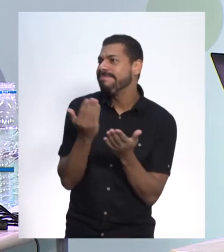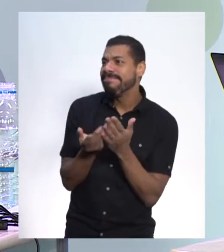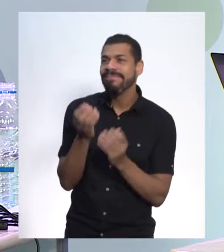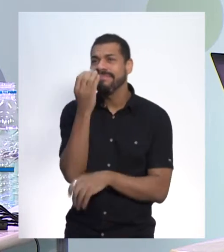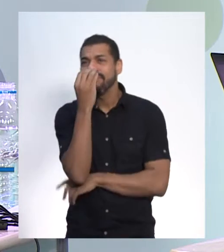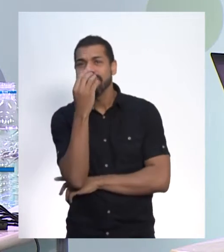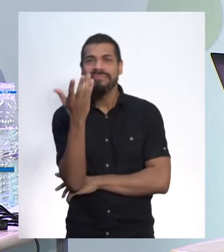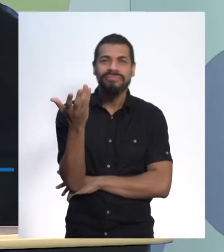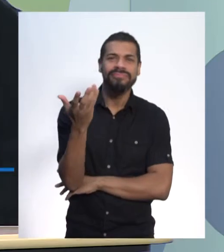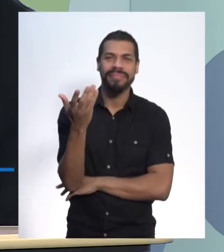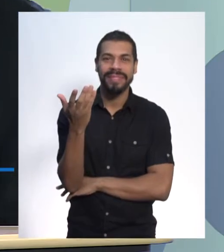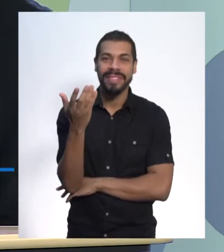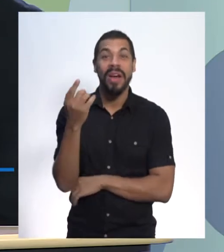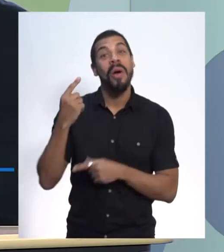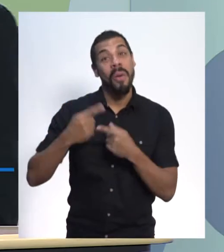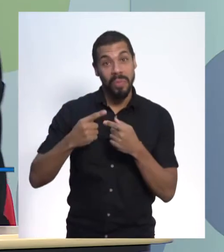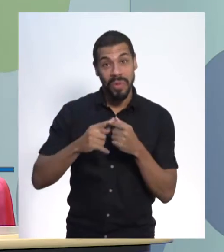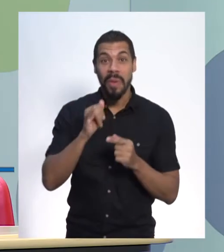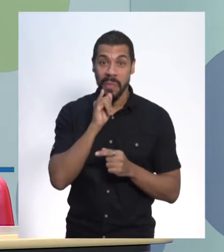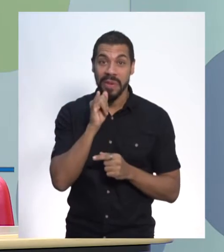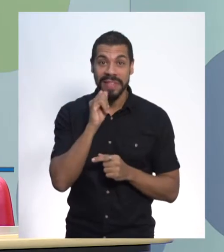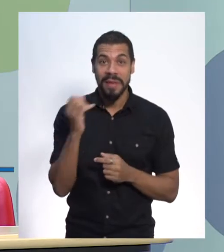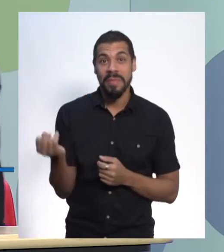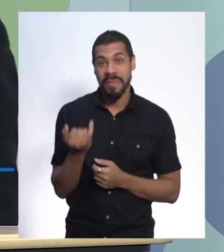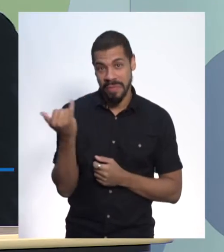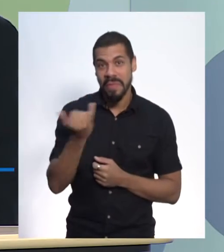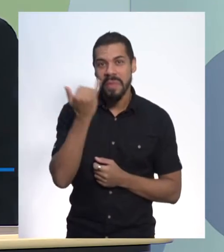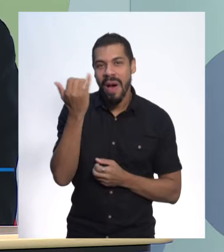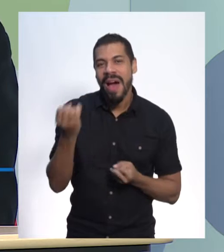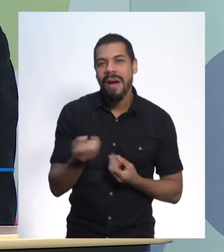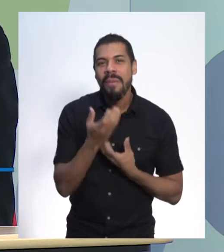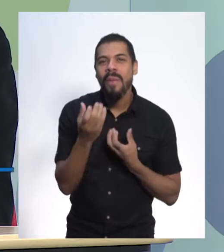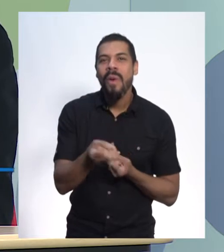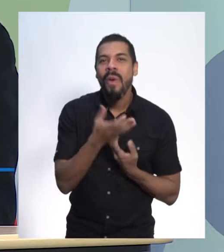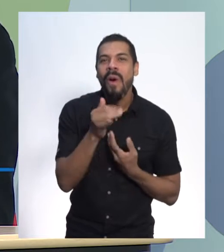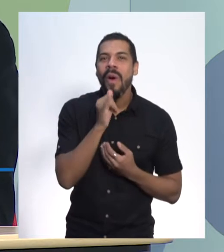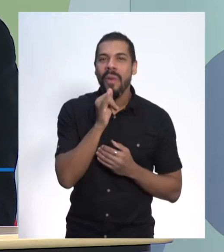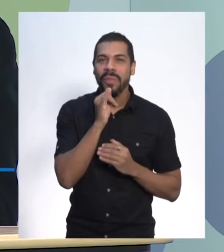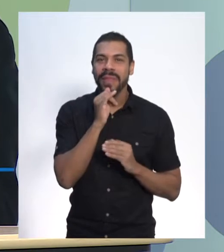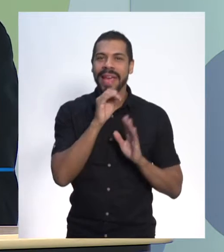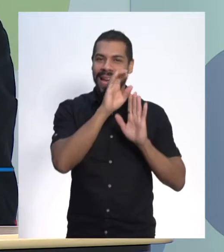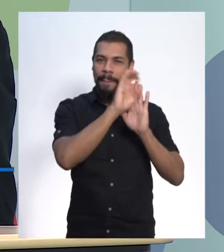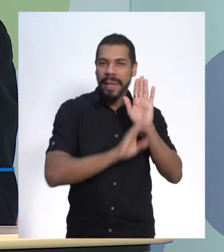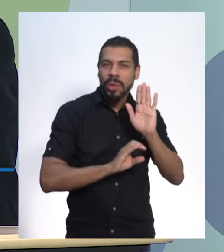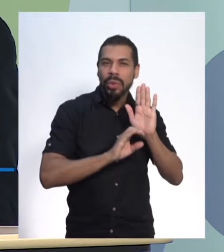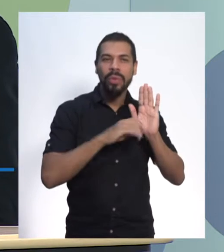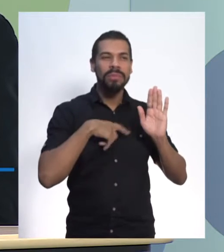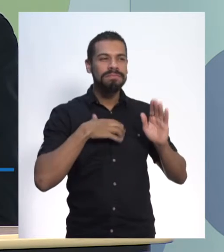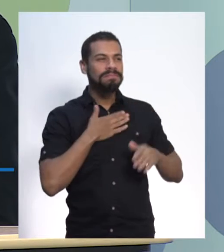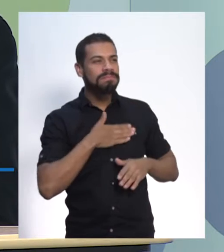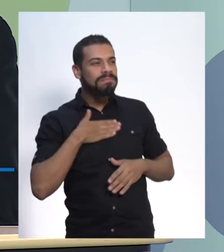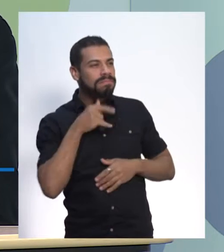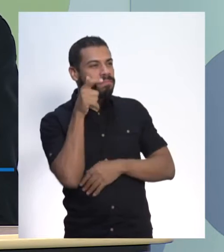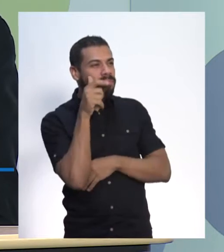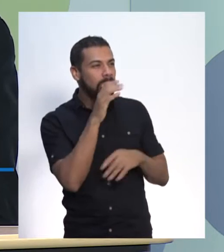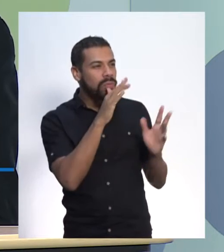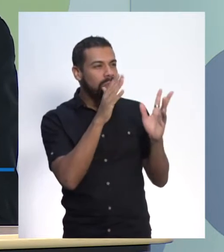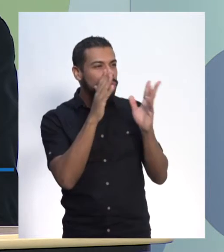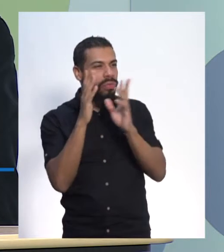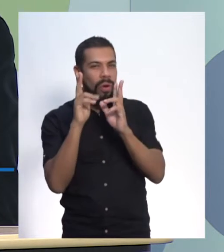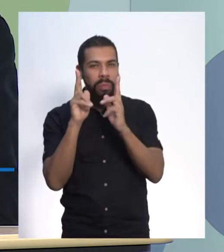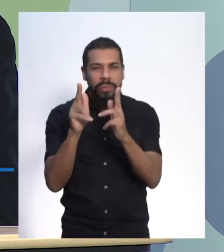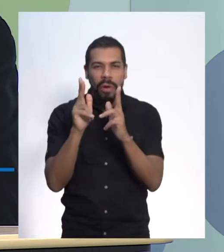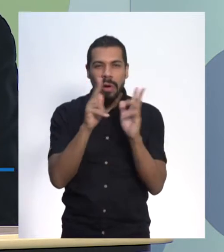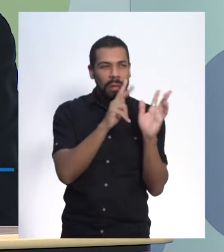legal pensar na novela como um folhetim moderno, né? Que você produz capítulos, se o público não está gostando, você vai ter que repensar